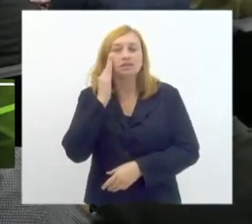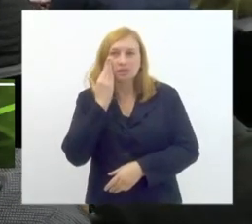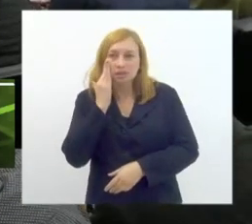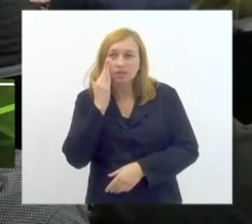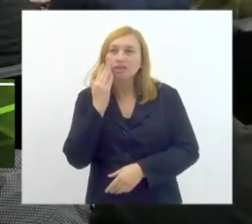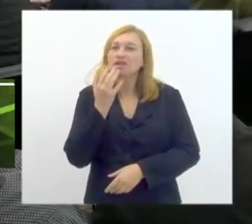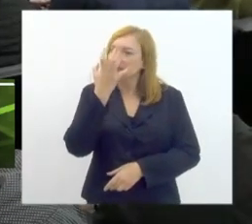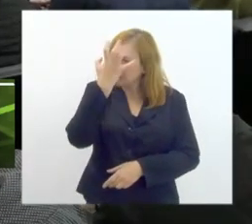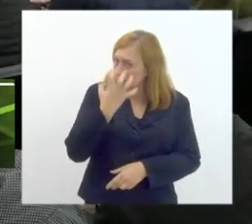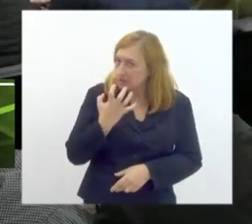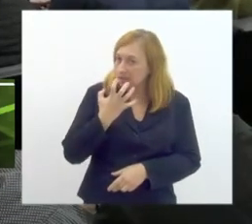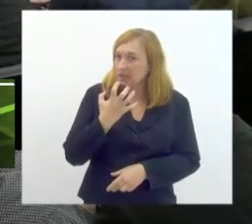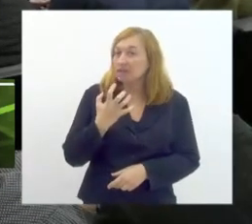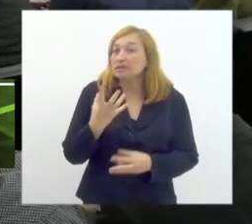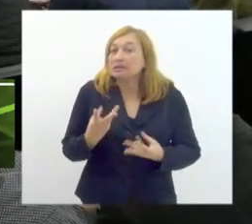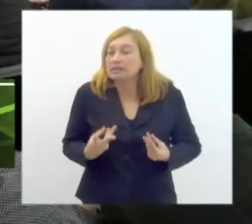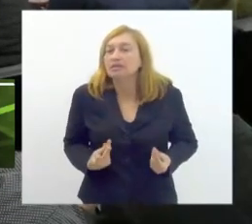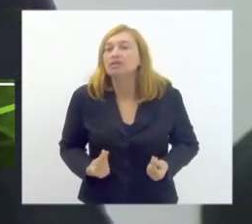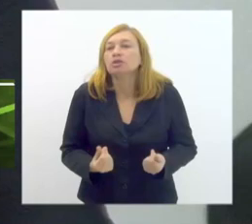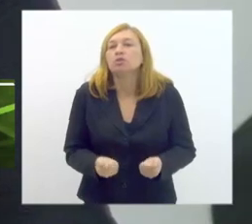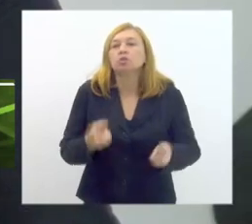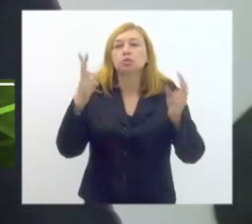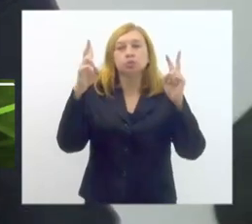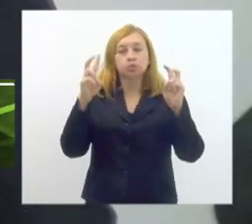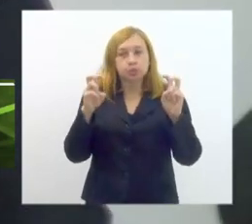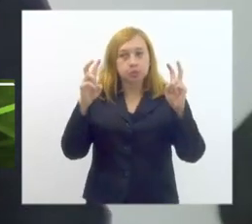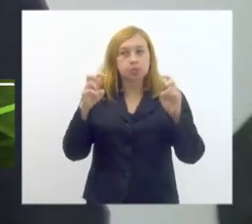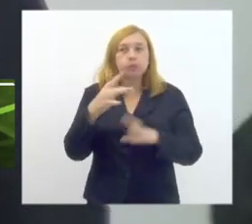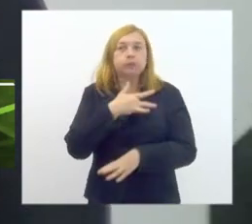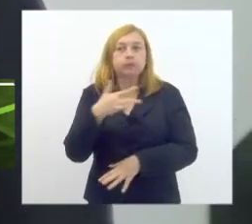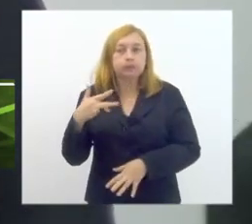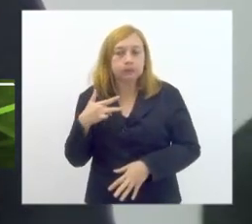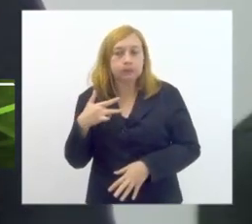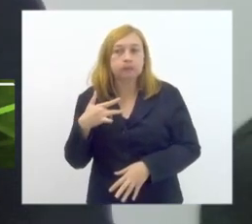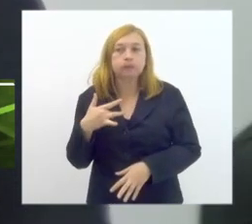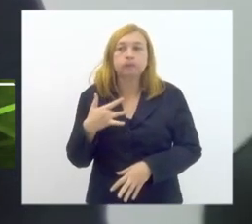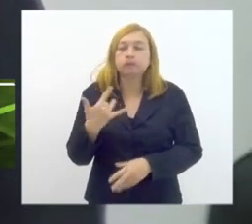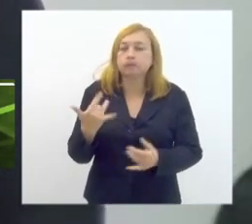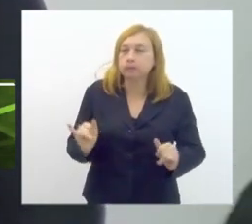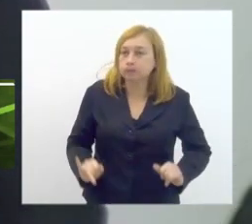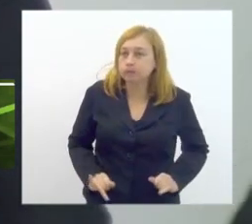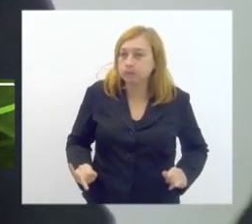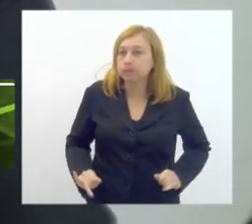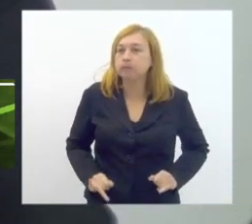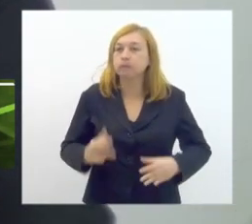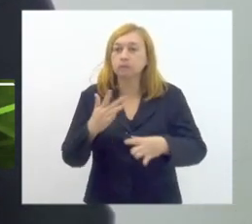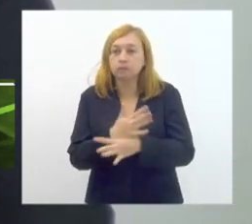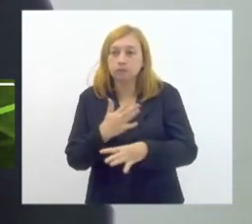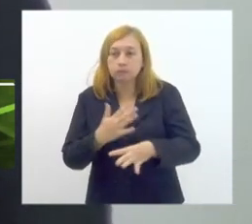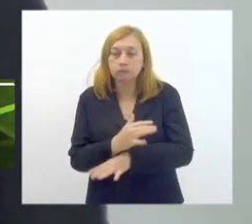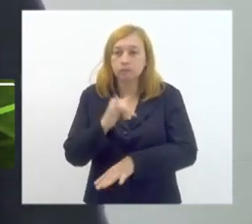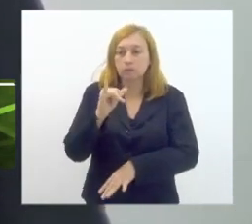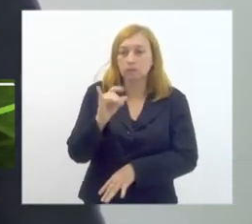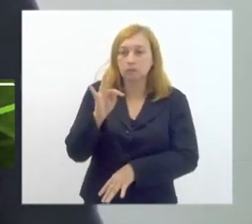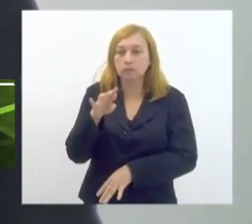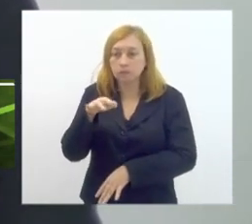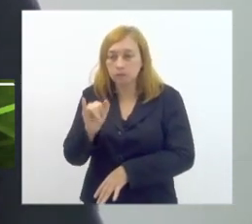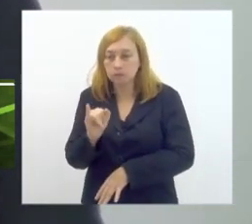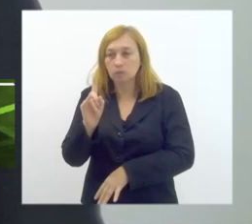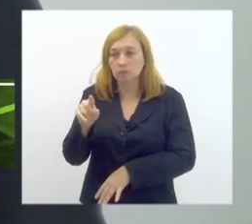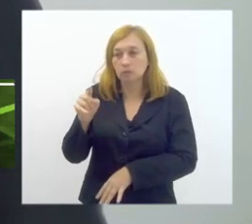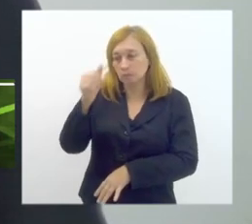a gravidade e a delicadeza do assunto saúde, porque sofre na pele, na cidade de Itaboraí, onde é prefeito. Né?